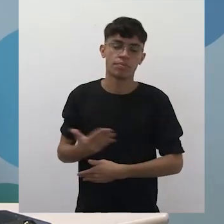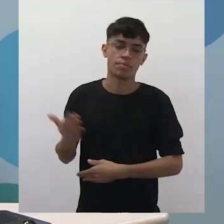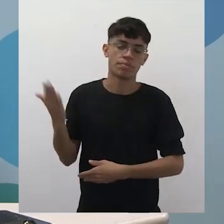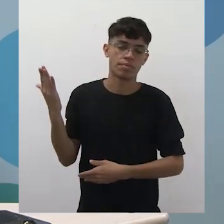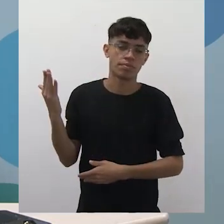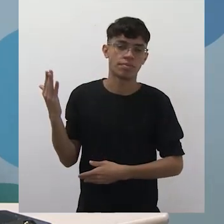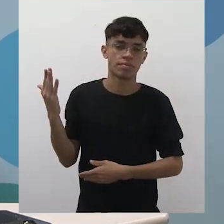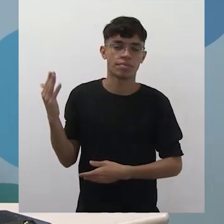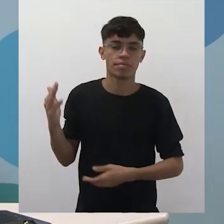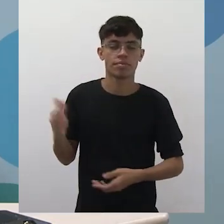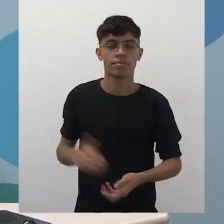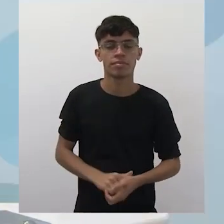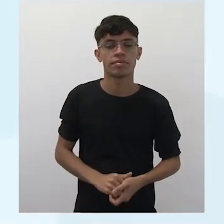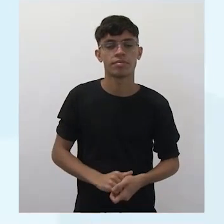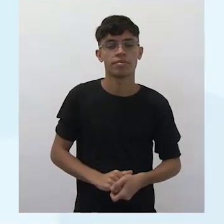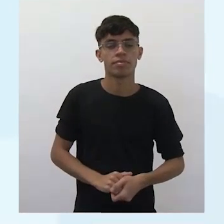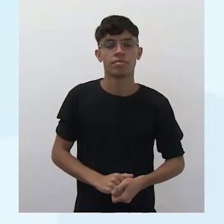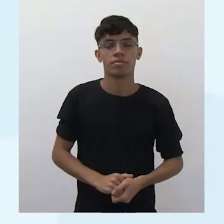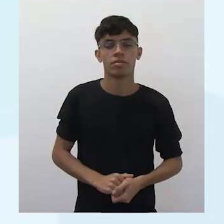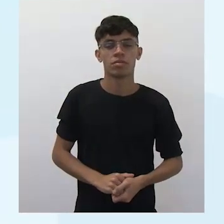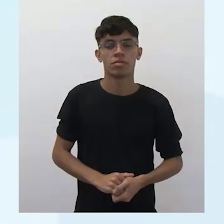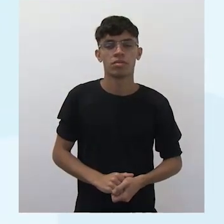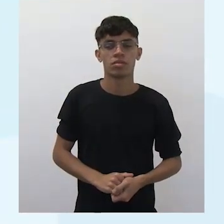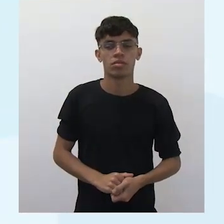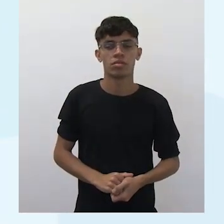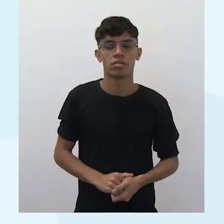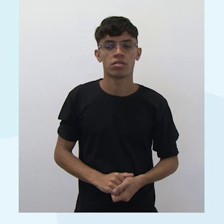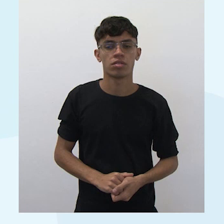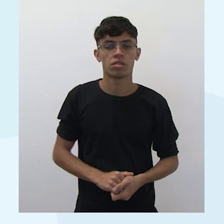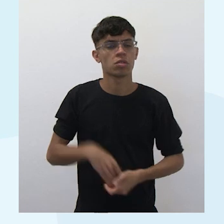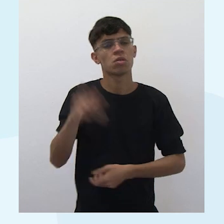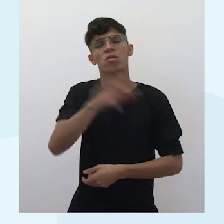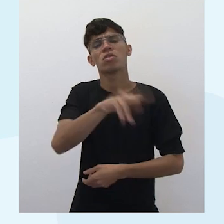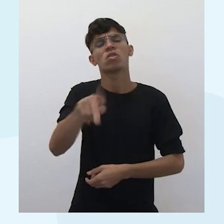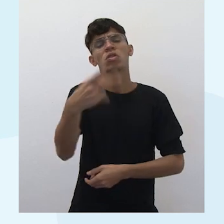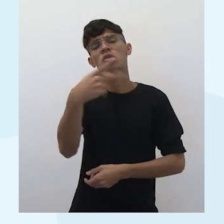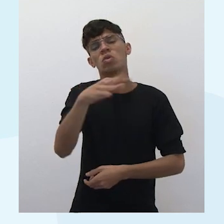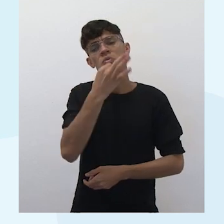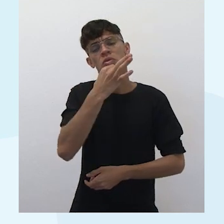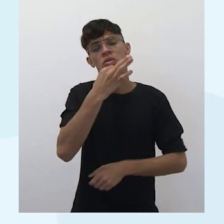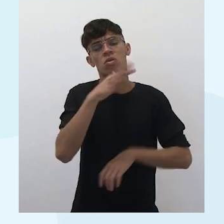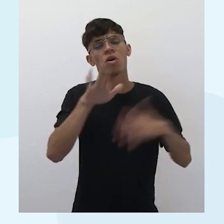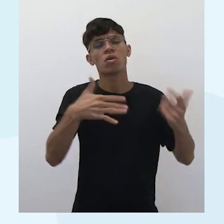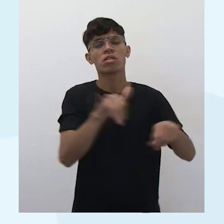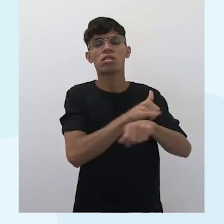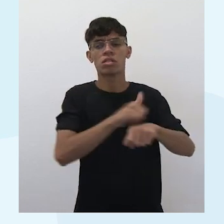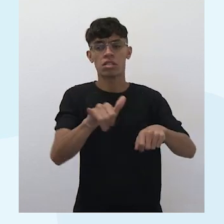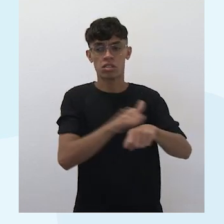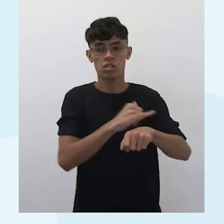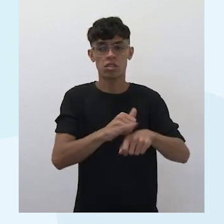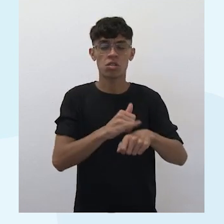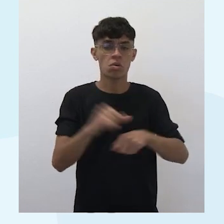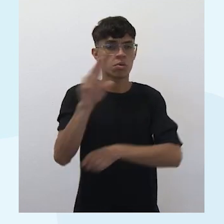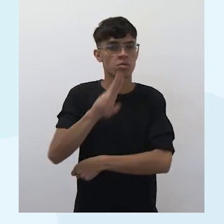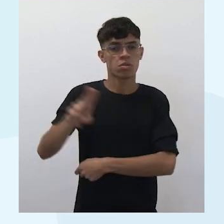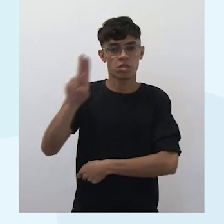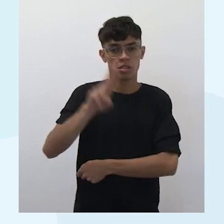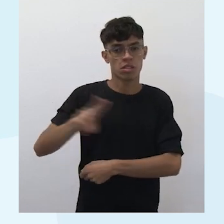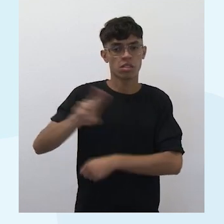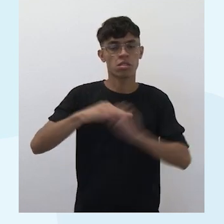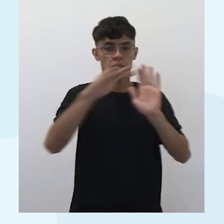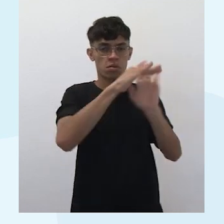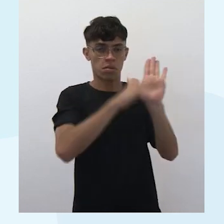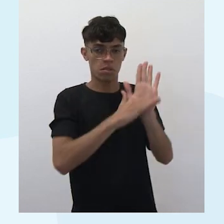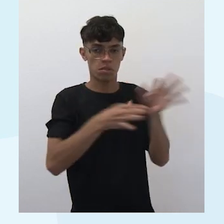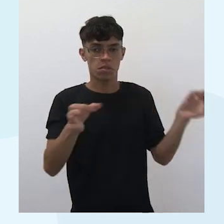pedir para a produção colocar o questionamento na tela. Professor, na sua visão, quais estratégias podem ser utilizadas na